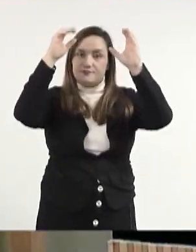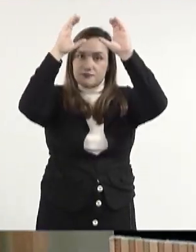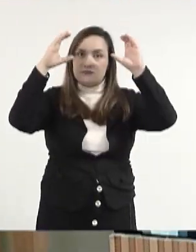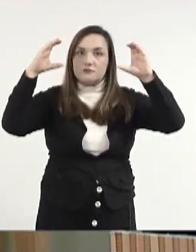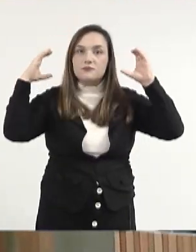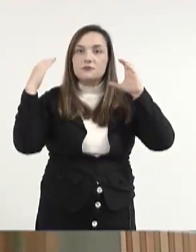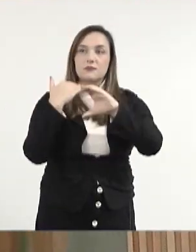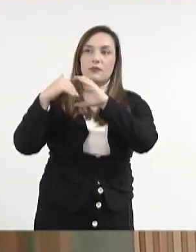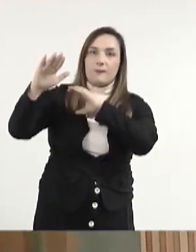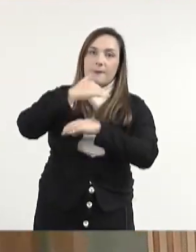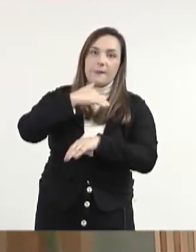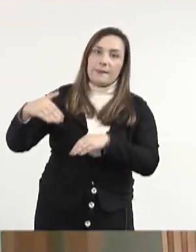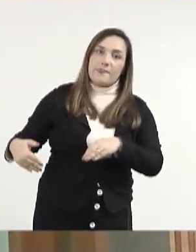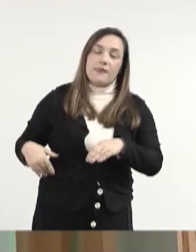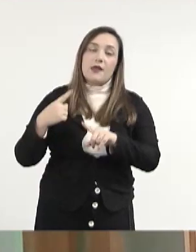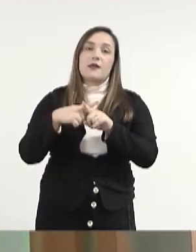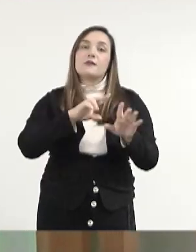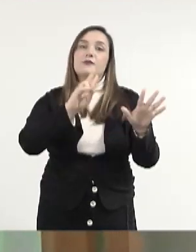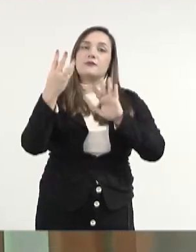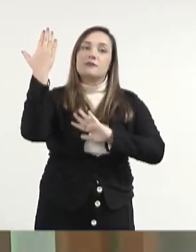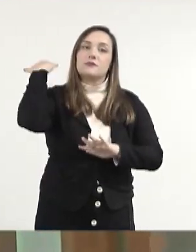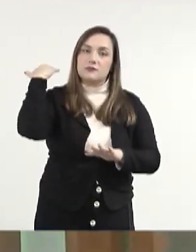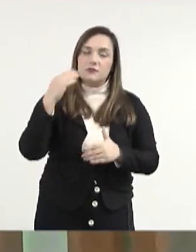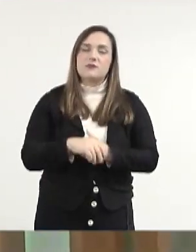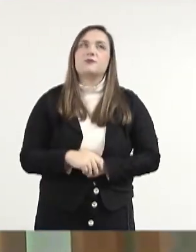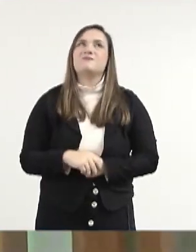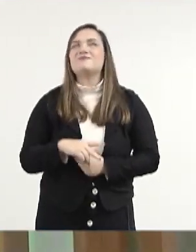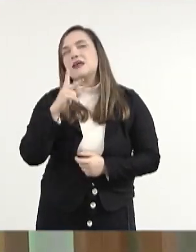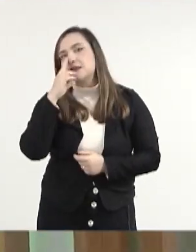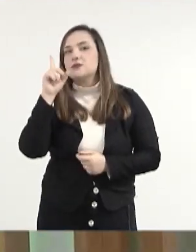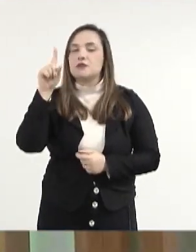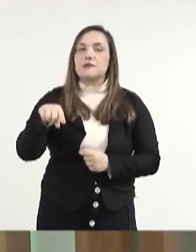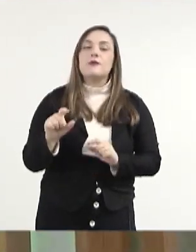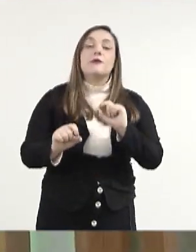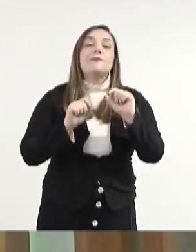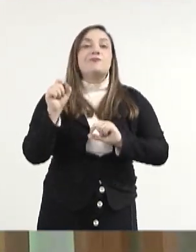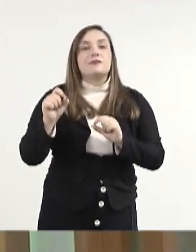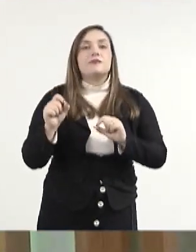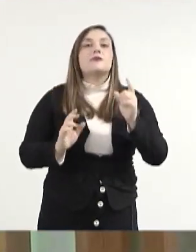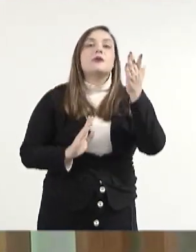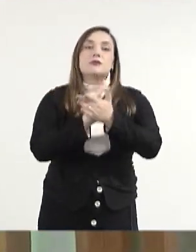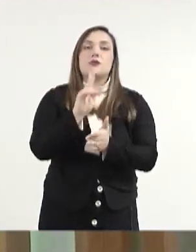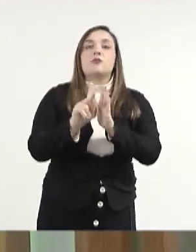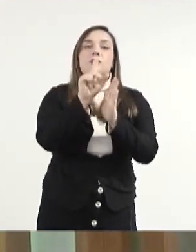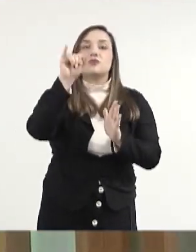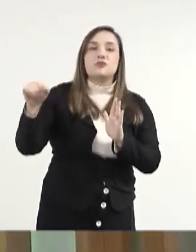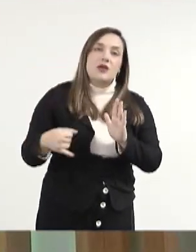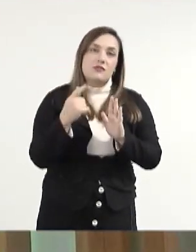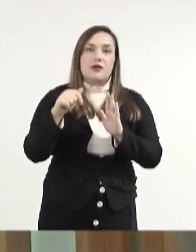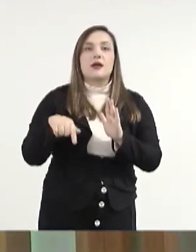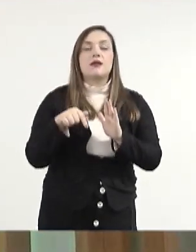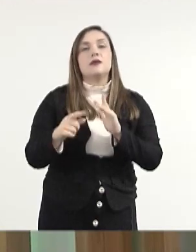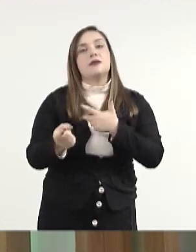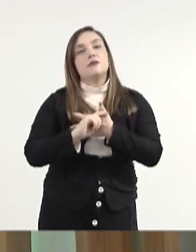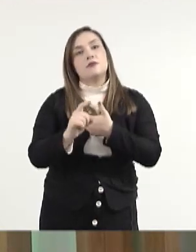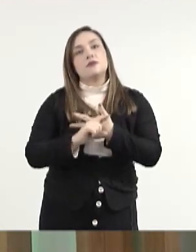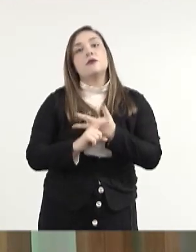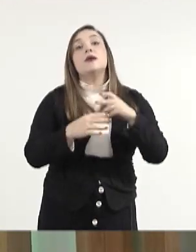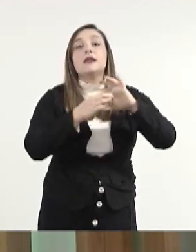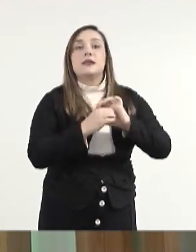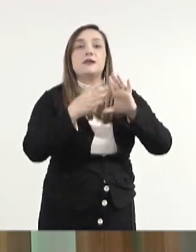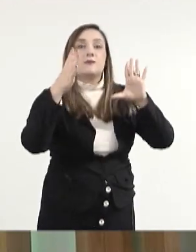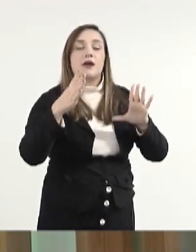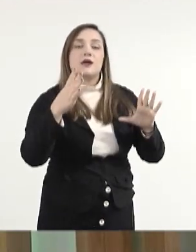ao governo do estado. Na semana passada, salvo engano, os deputados aprovaram a matéria do Executivo que permitiria que tecnólogos